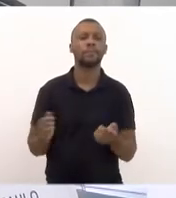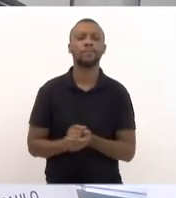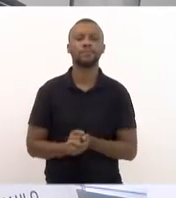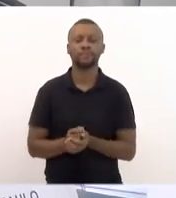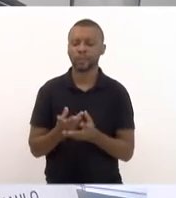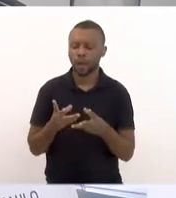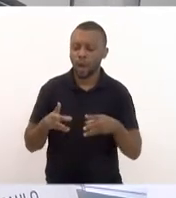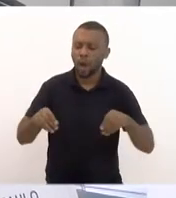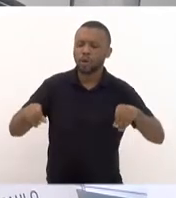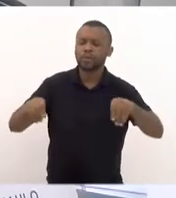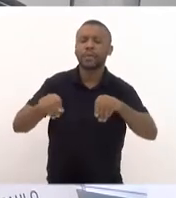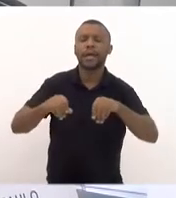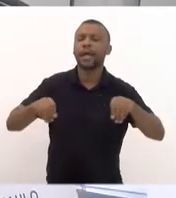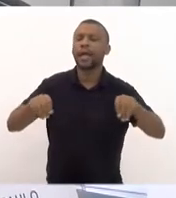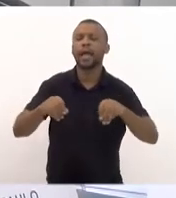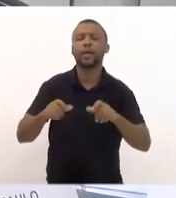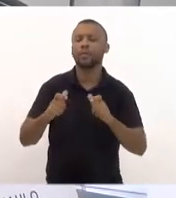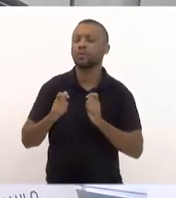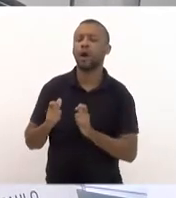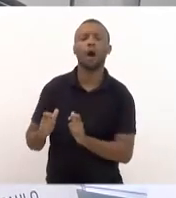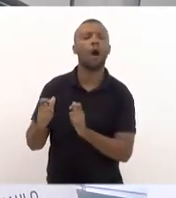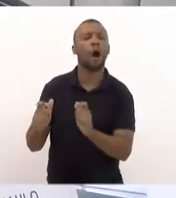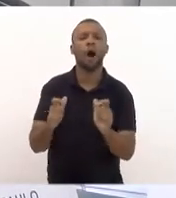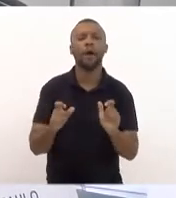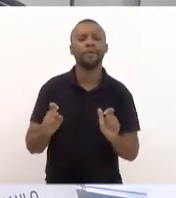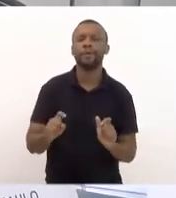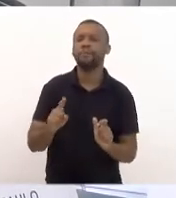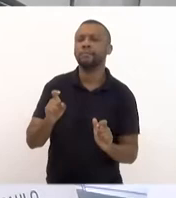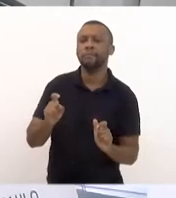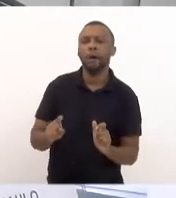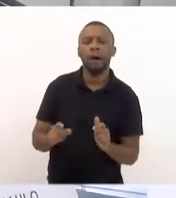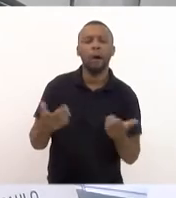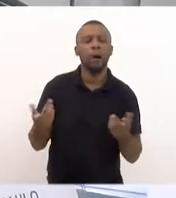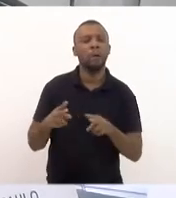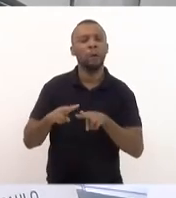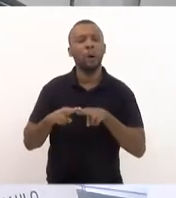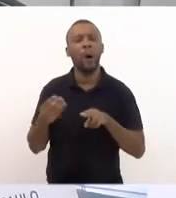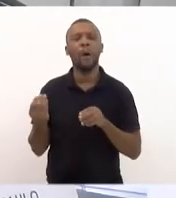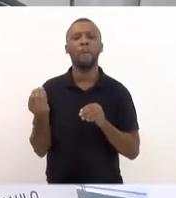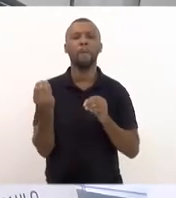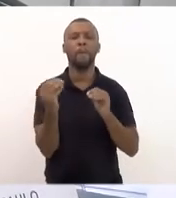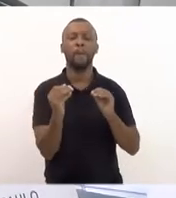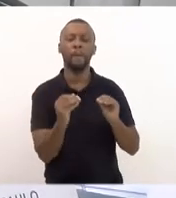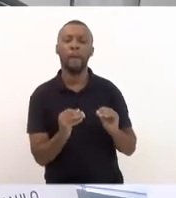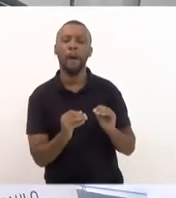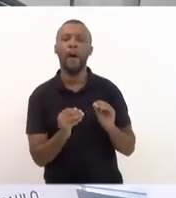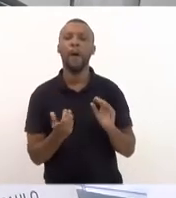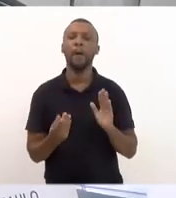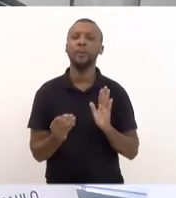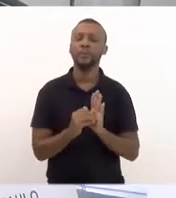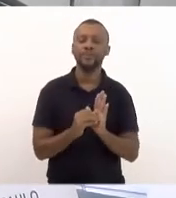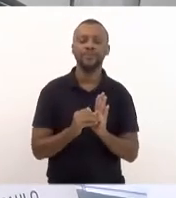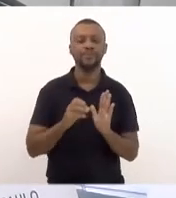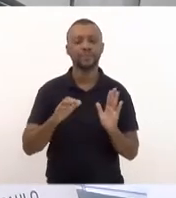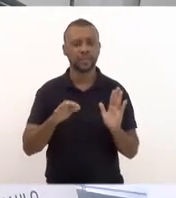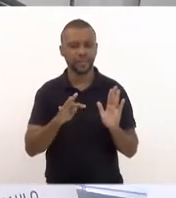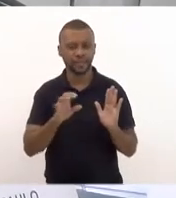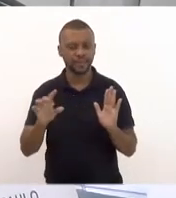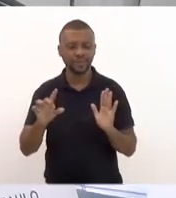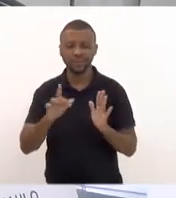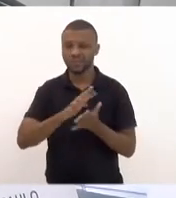terrenos? Cadê os terrenos? Por isso eu coloquei na Goela Central. Com todos esses